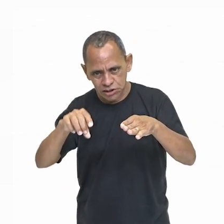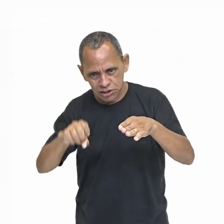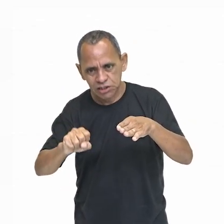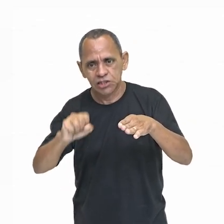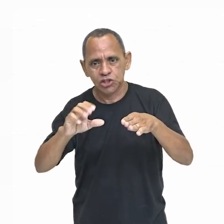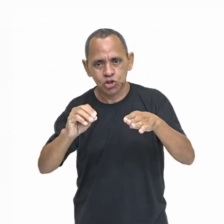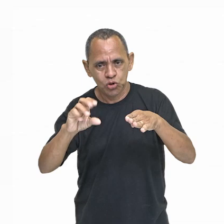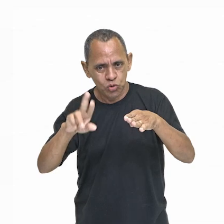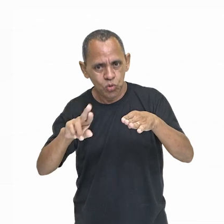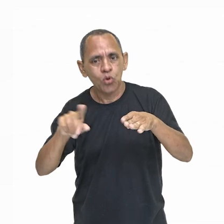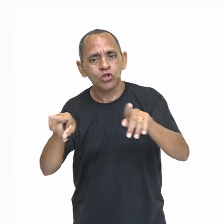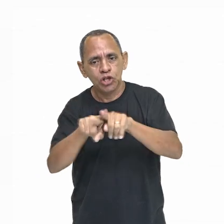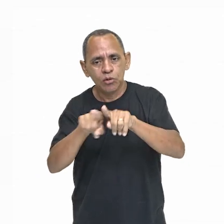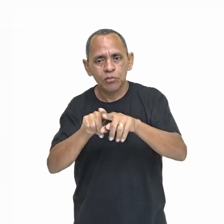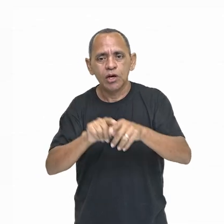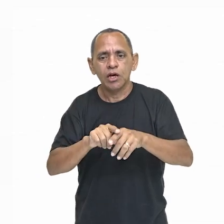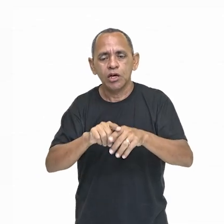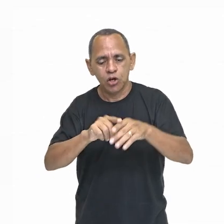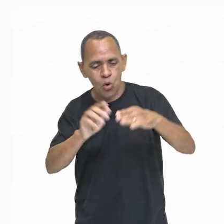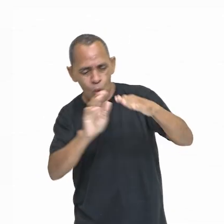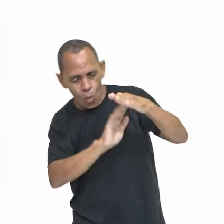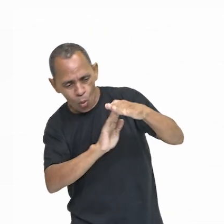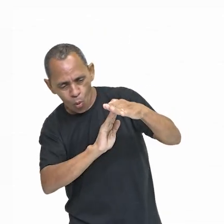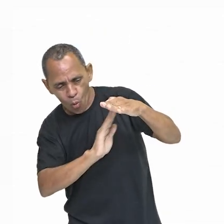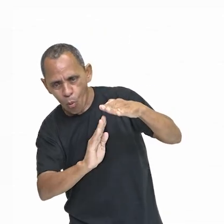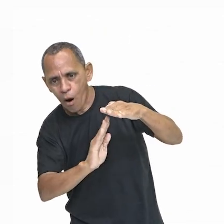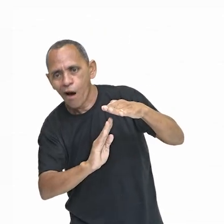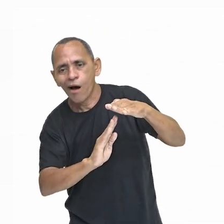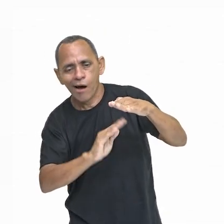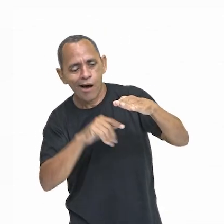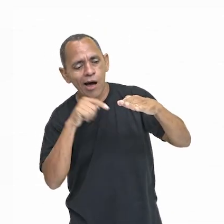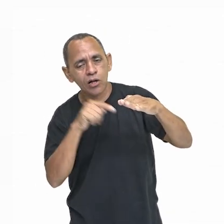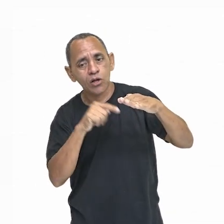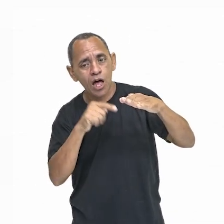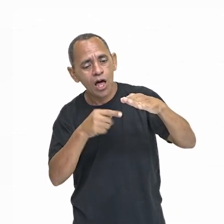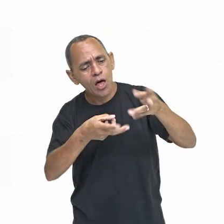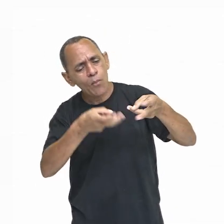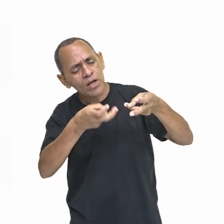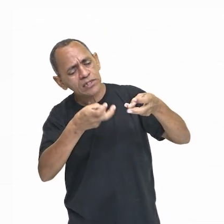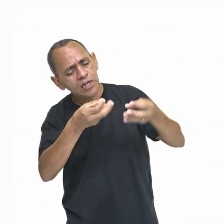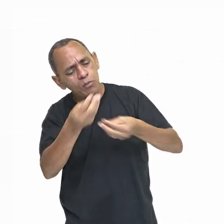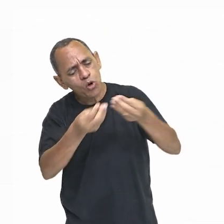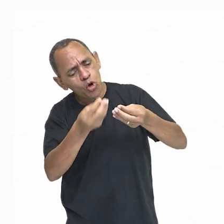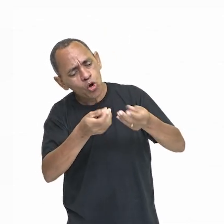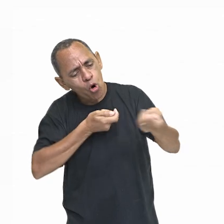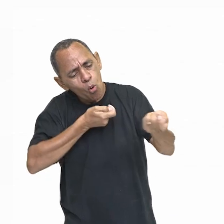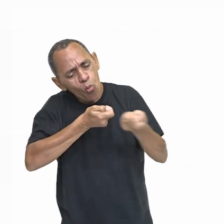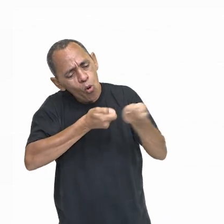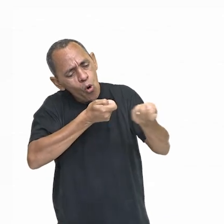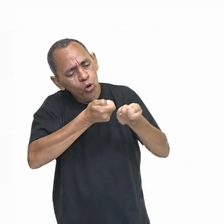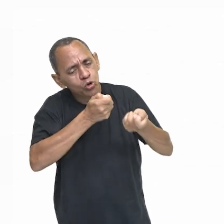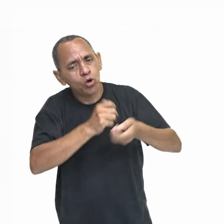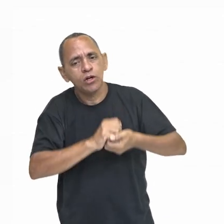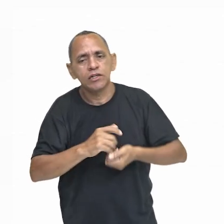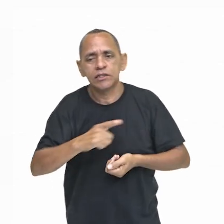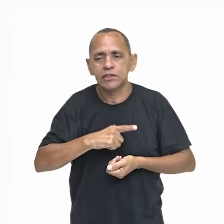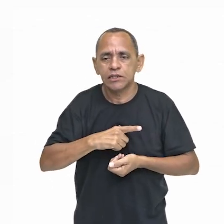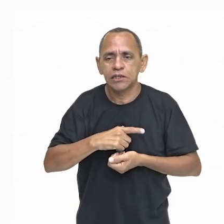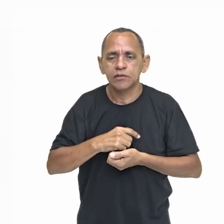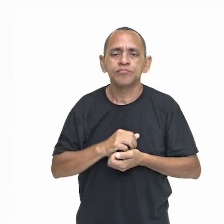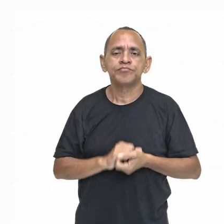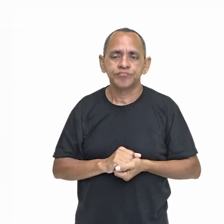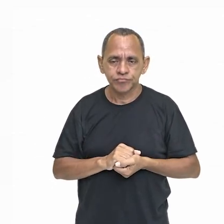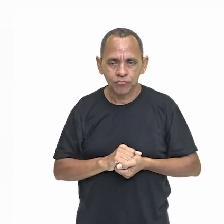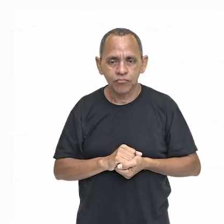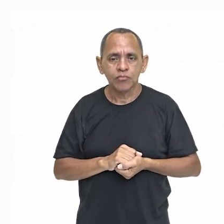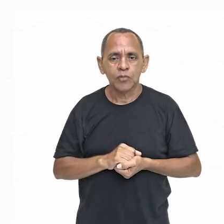bidirecional e o quadro elétrico. Então, percebam aí que a energia solar é a obtenção da luz solar